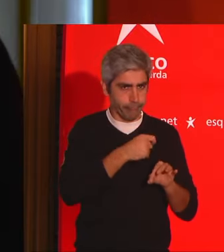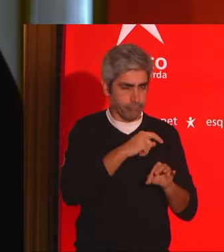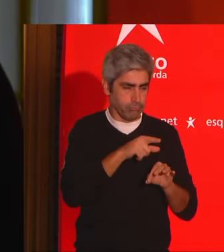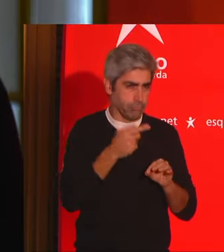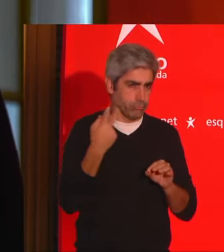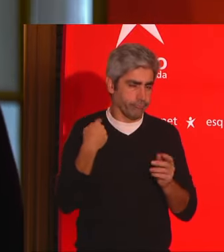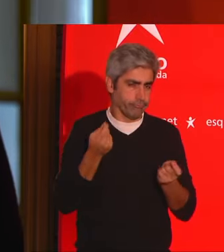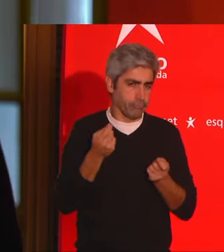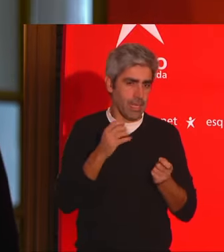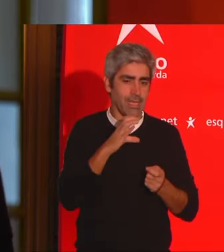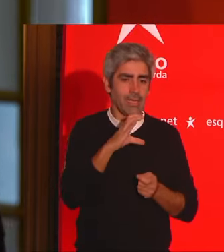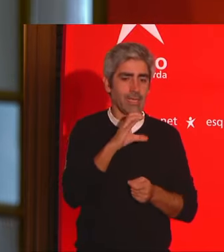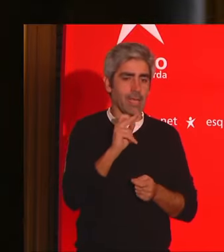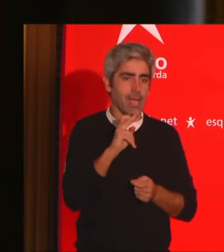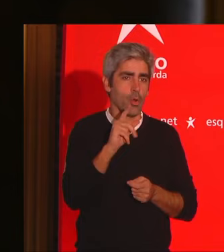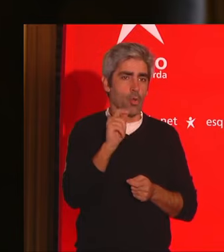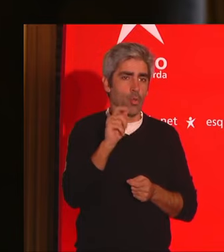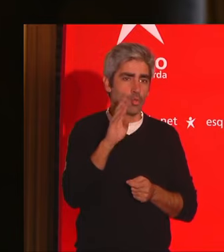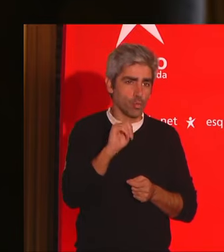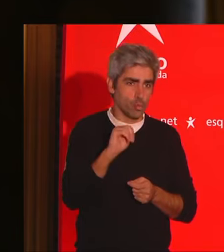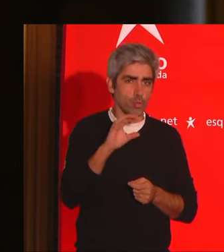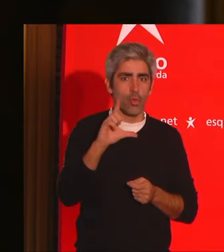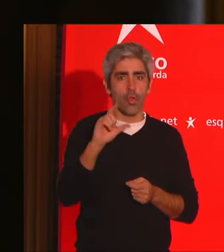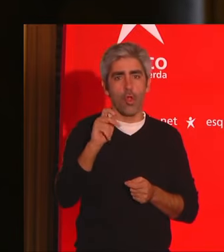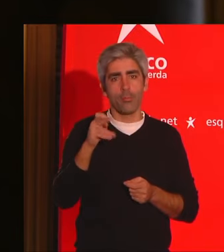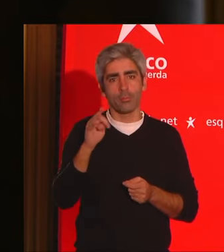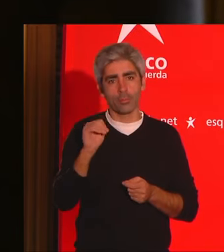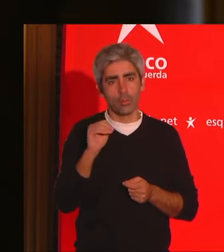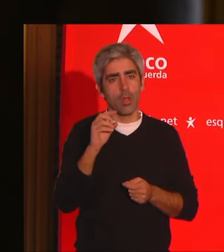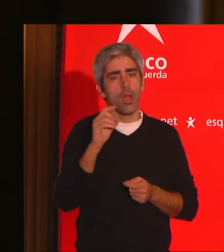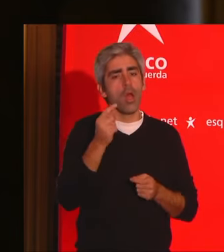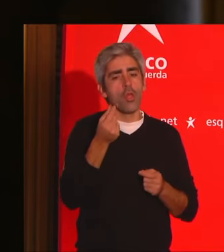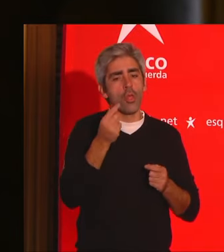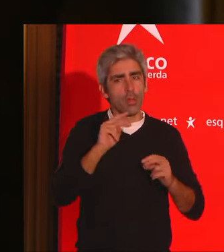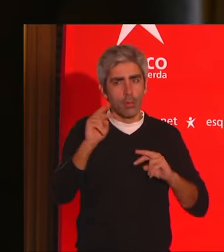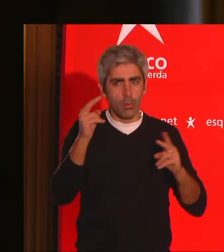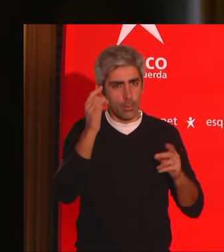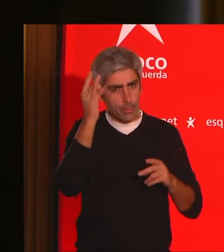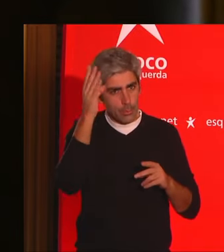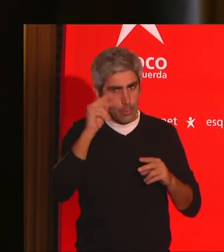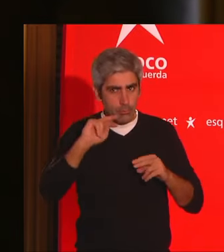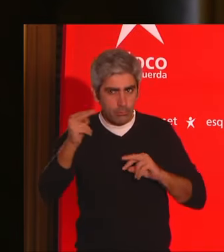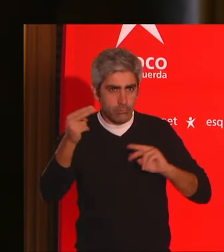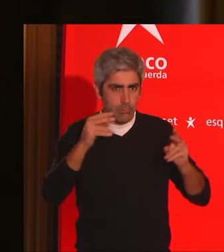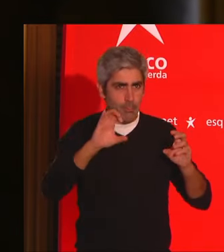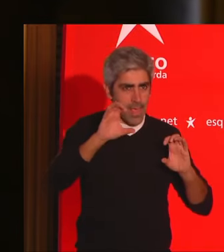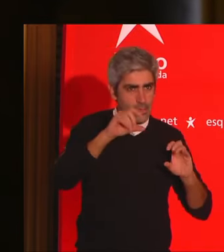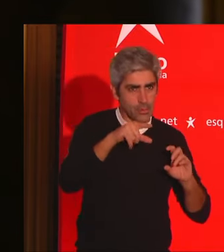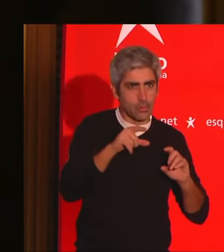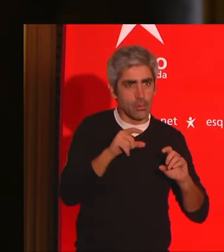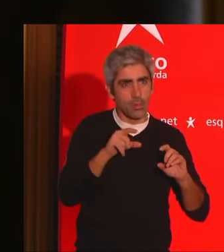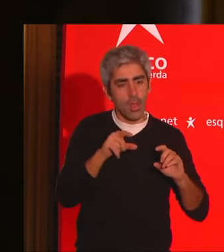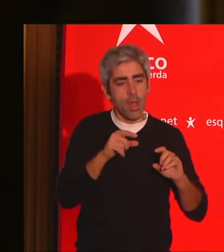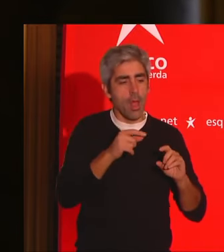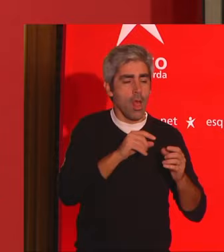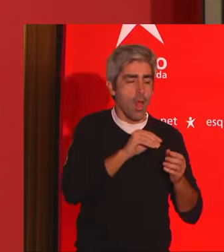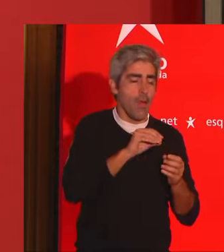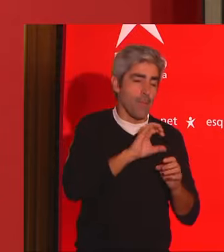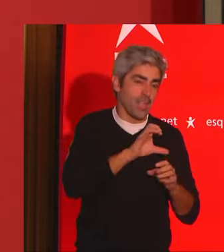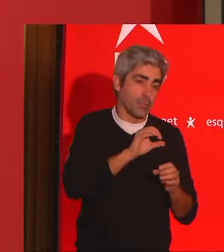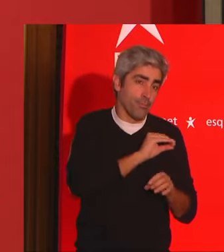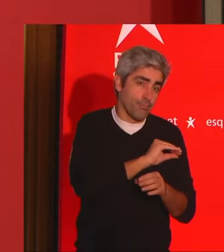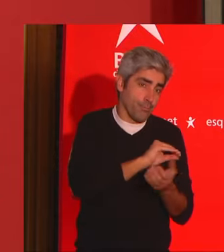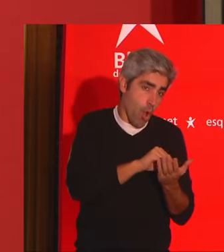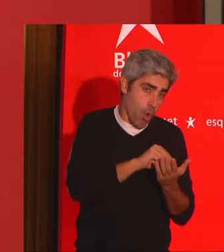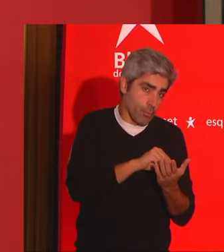chefiado até pelo Carlos Lopes, que era um painel sobre os fluxos ilícitos de capitais dos países em vias de desenvolvimento para os países mais ricos, portanto